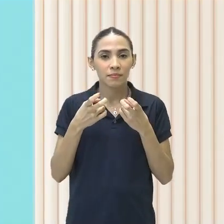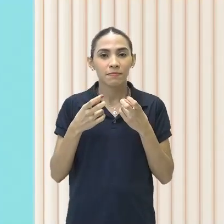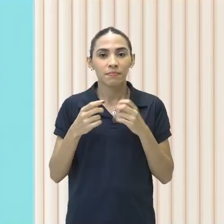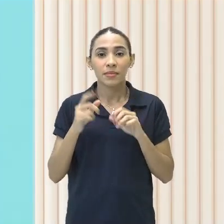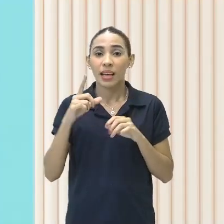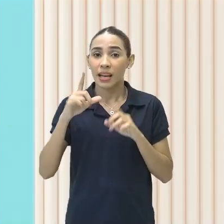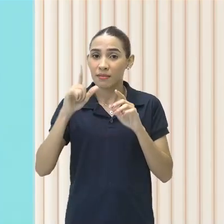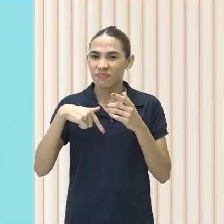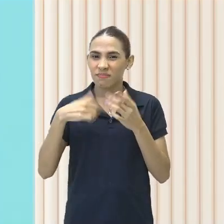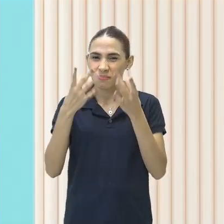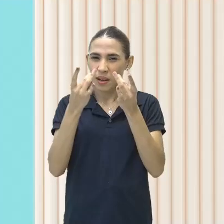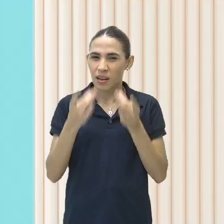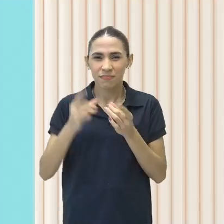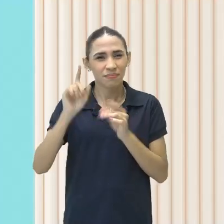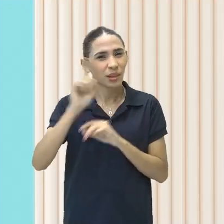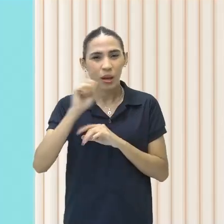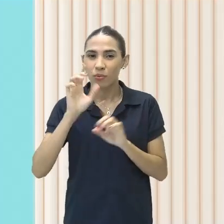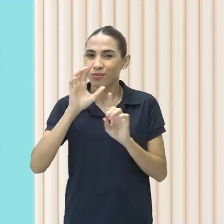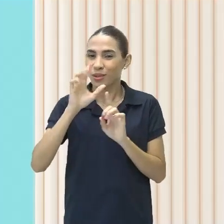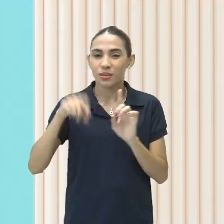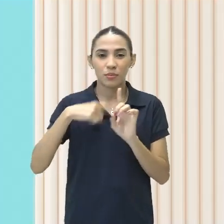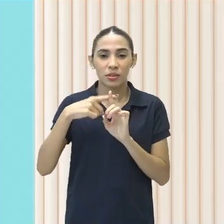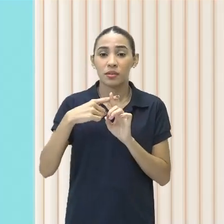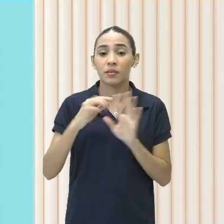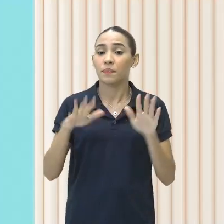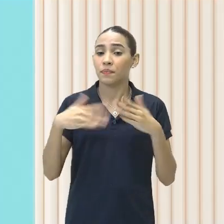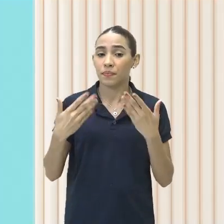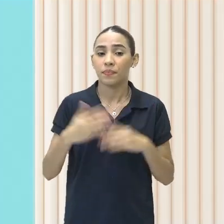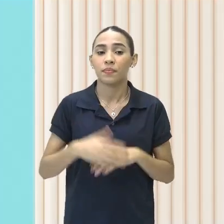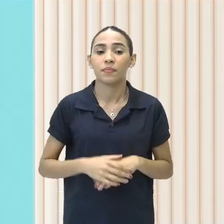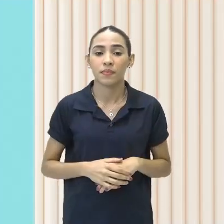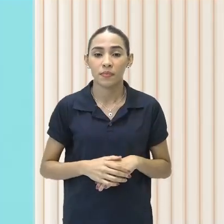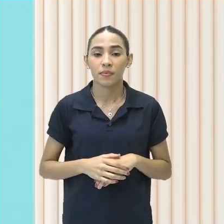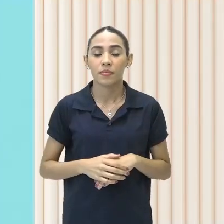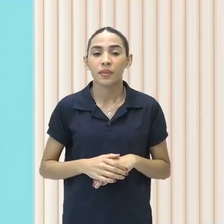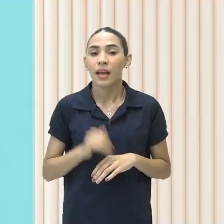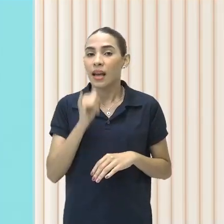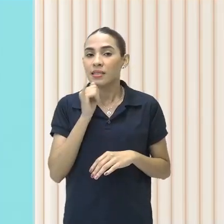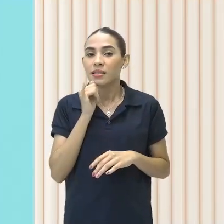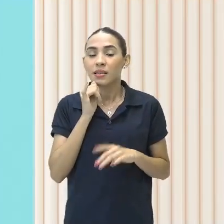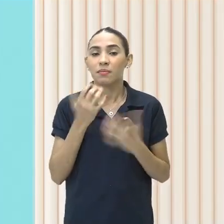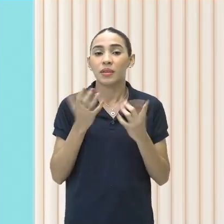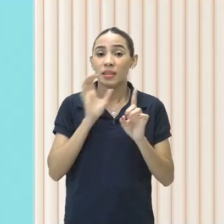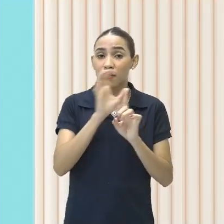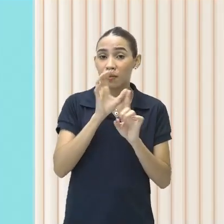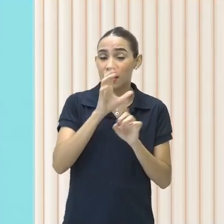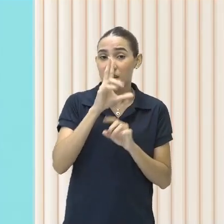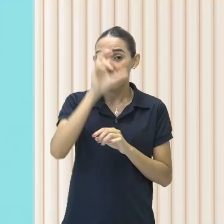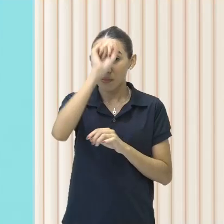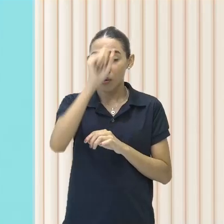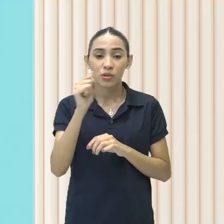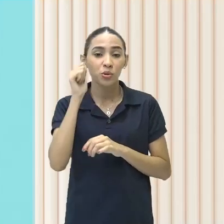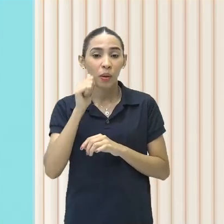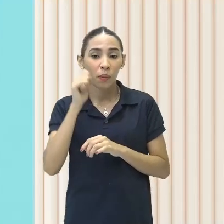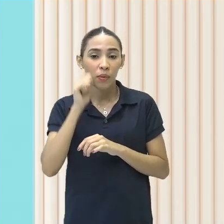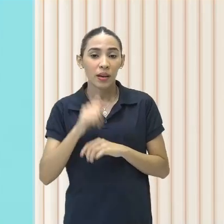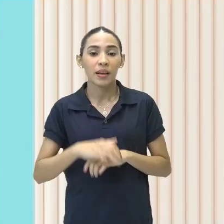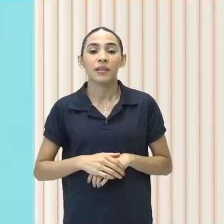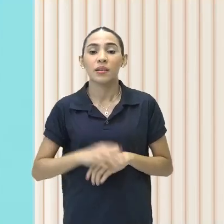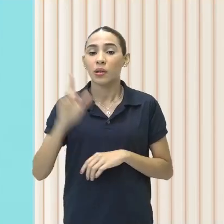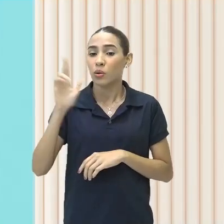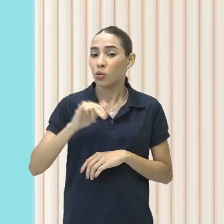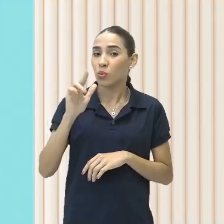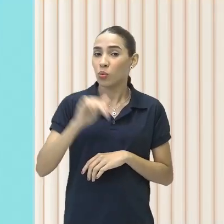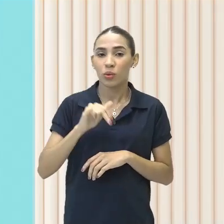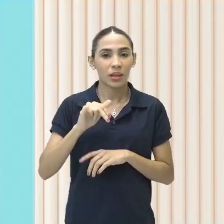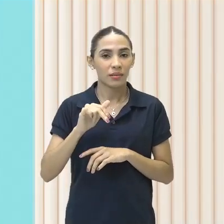eram descritas, não eram coisas positivas, né? Então, os traços fortes de uma mulher nunca